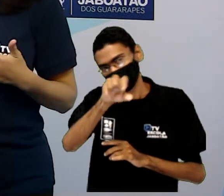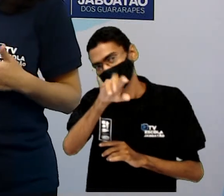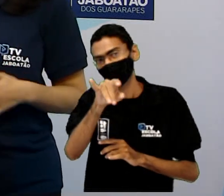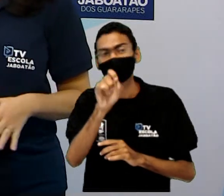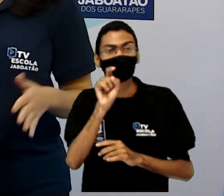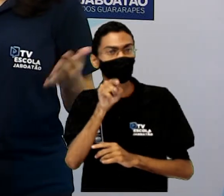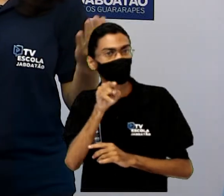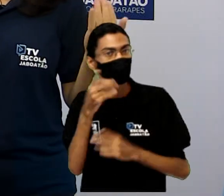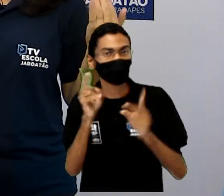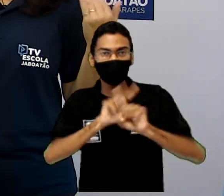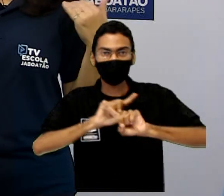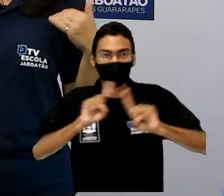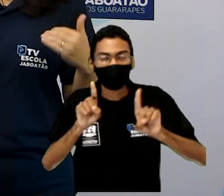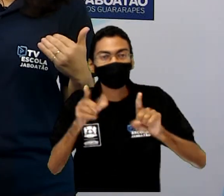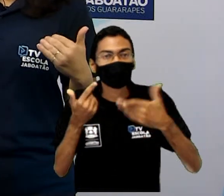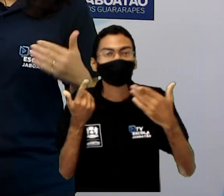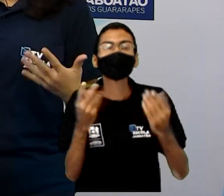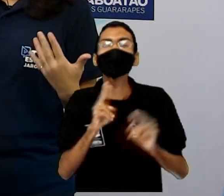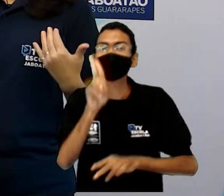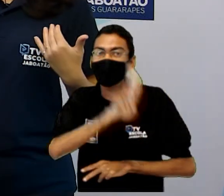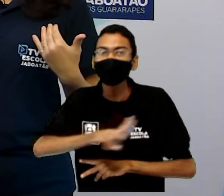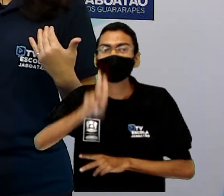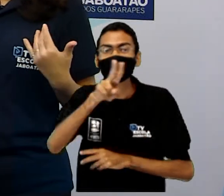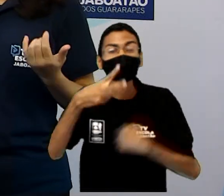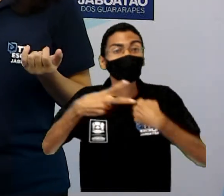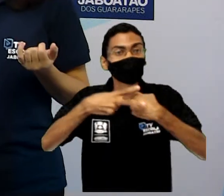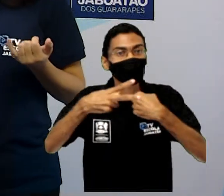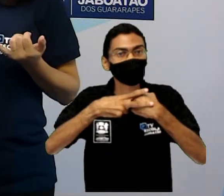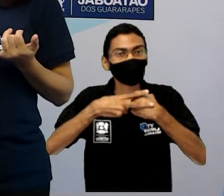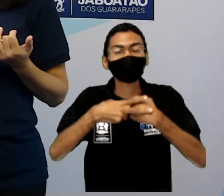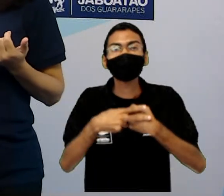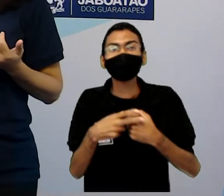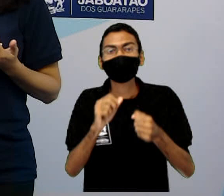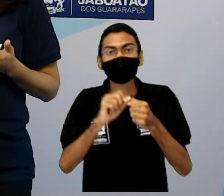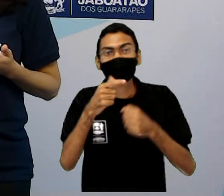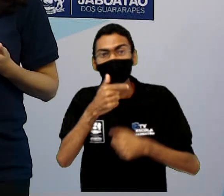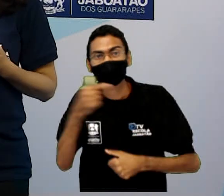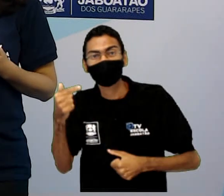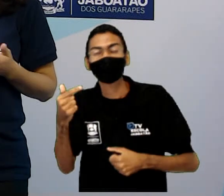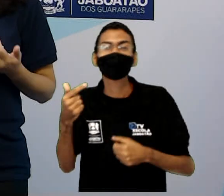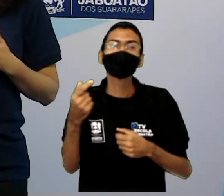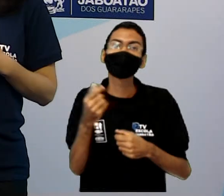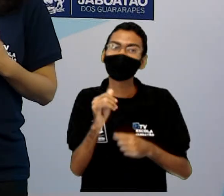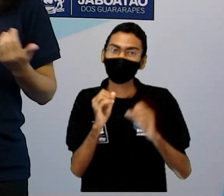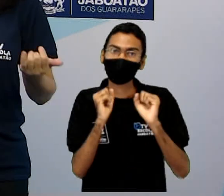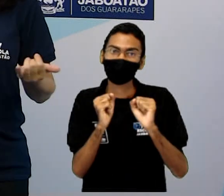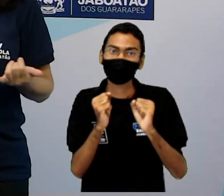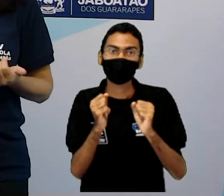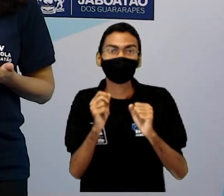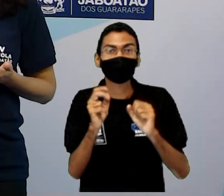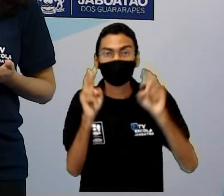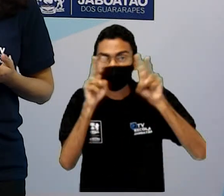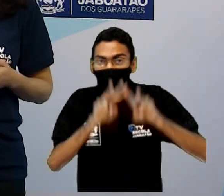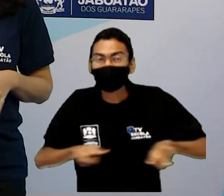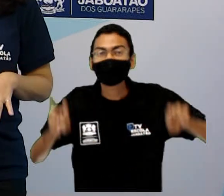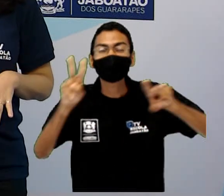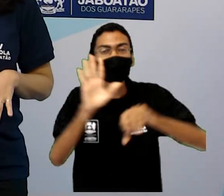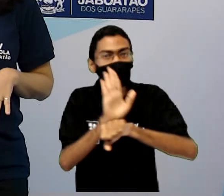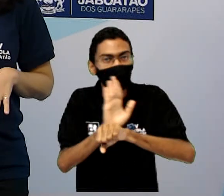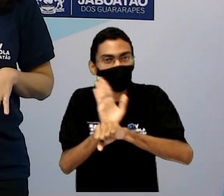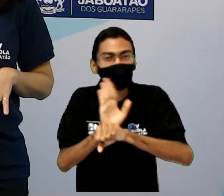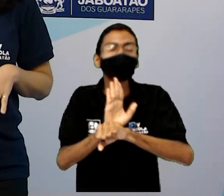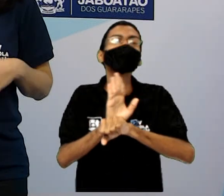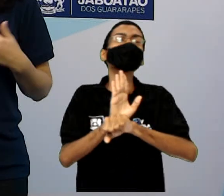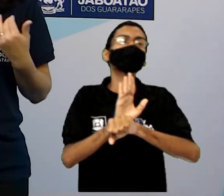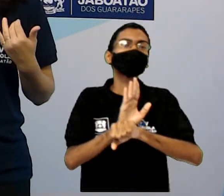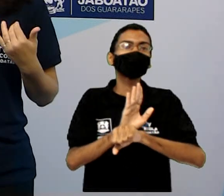que vocês fizeram a semana passada. Pode ser assistir um filme, eu estava assistindo um filme,